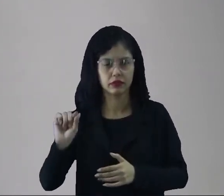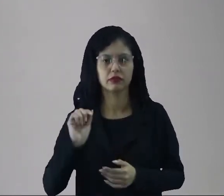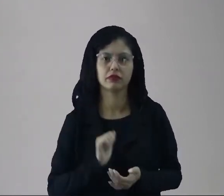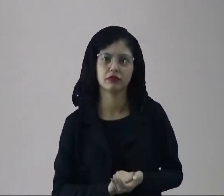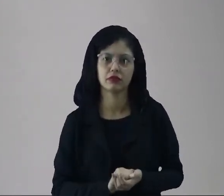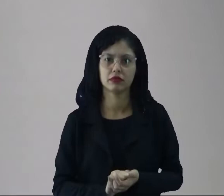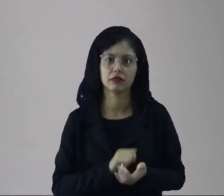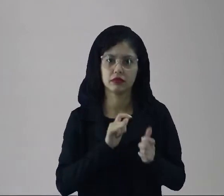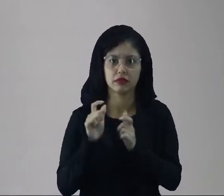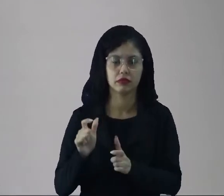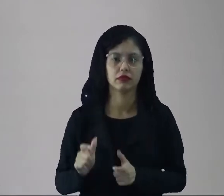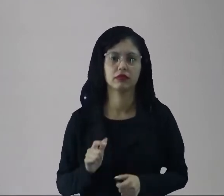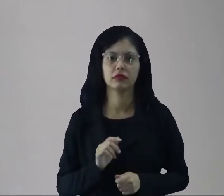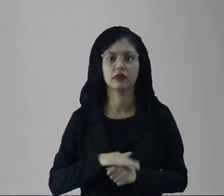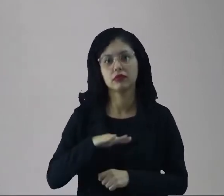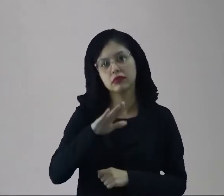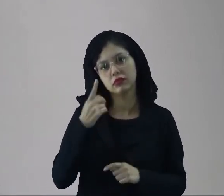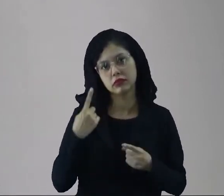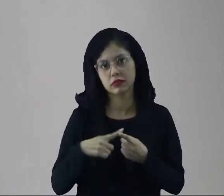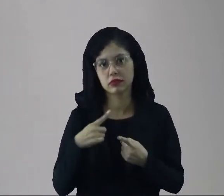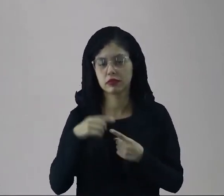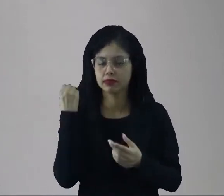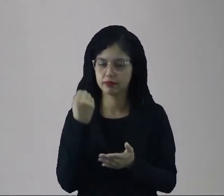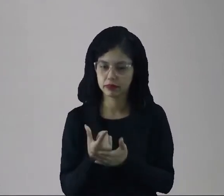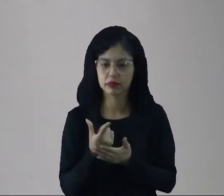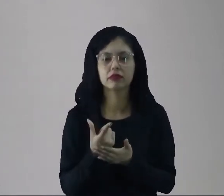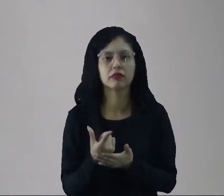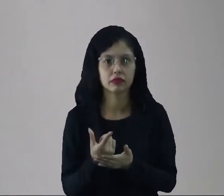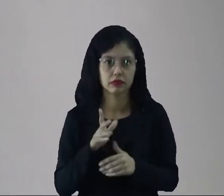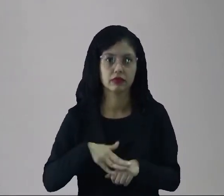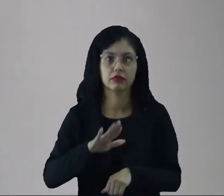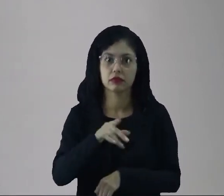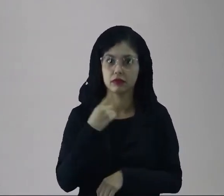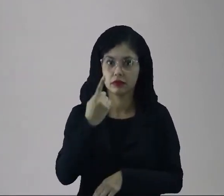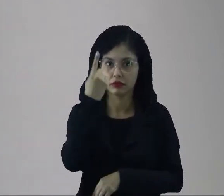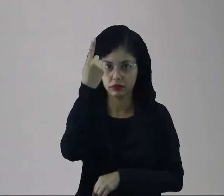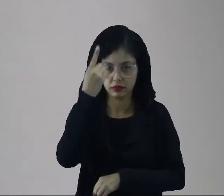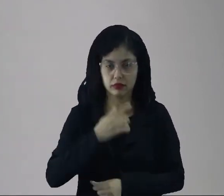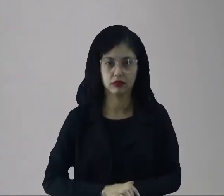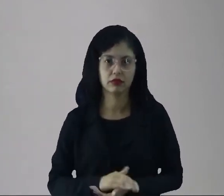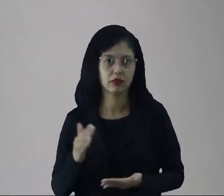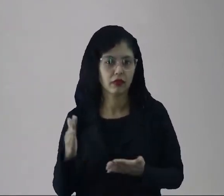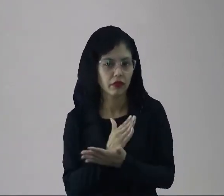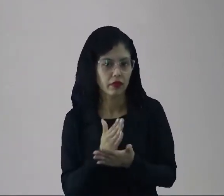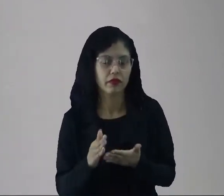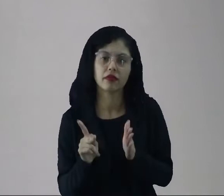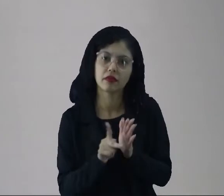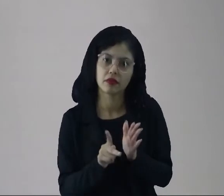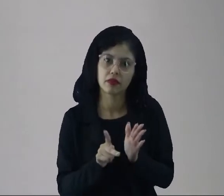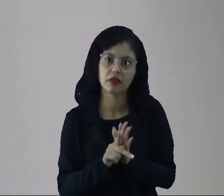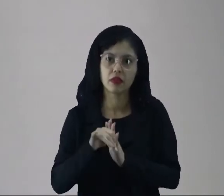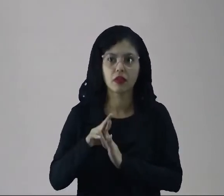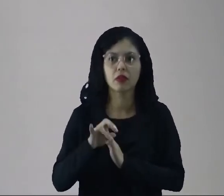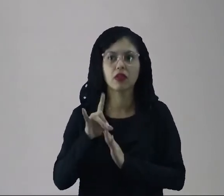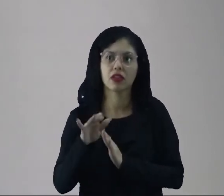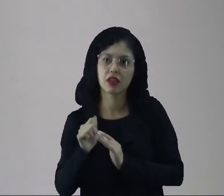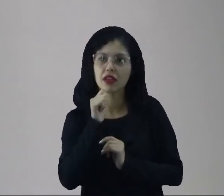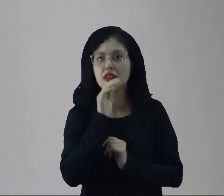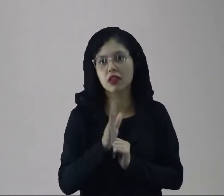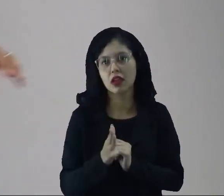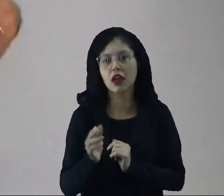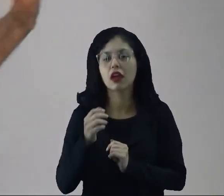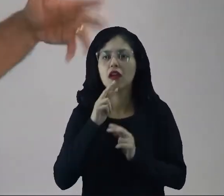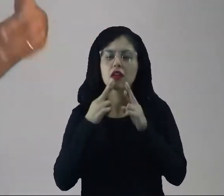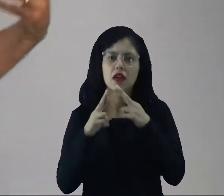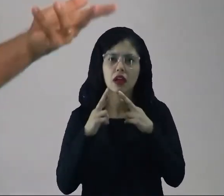de localizadores mais modernos porque pagam um custo muito alto e alguns, inclusive motoristas de